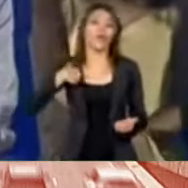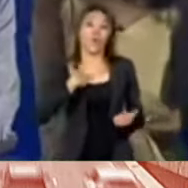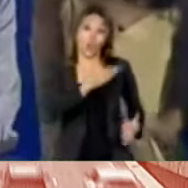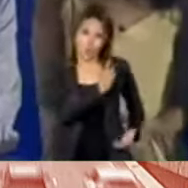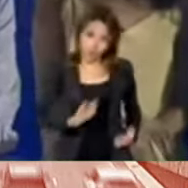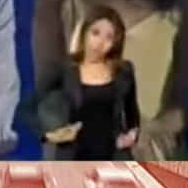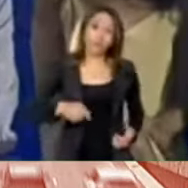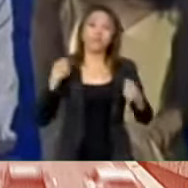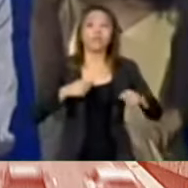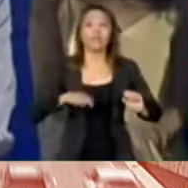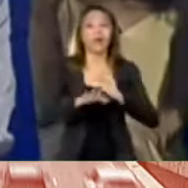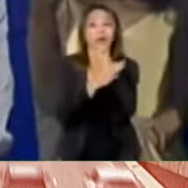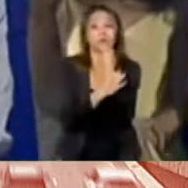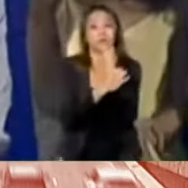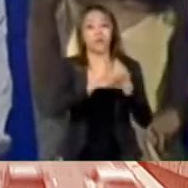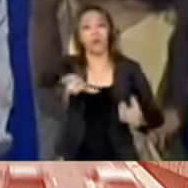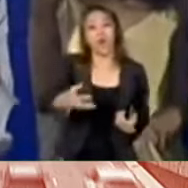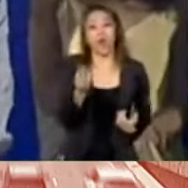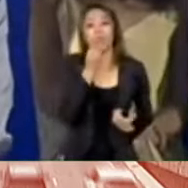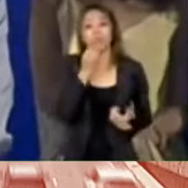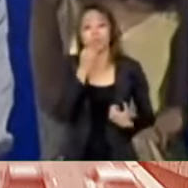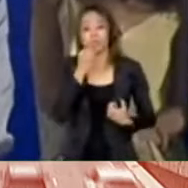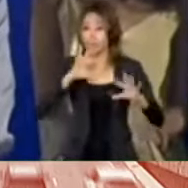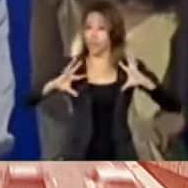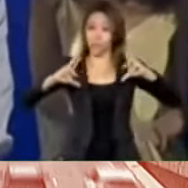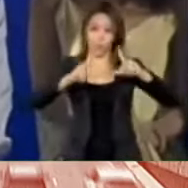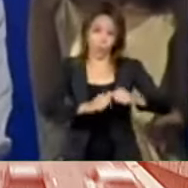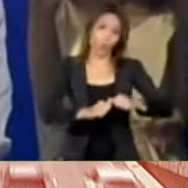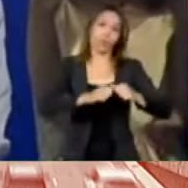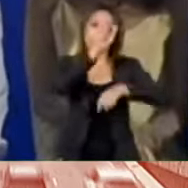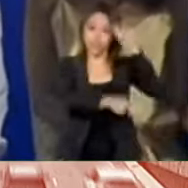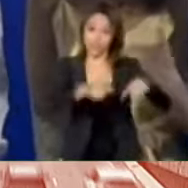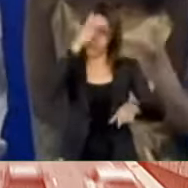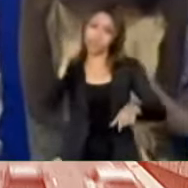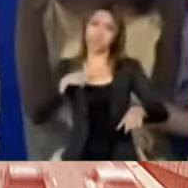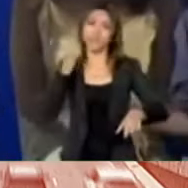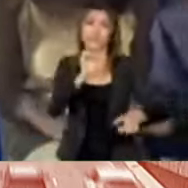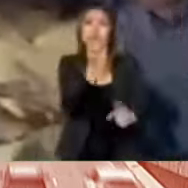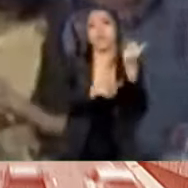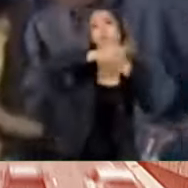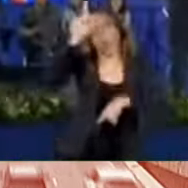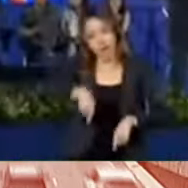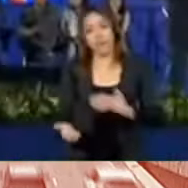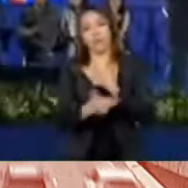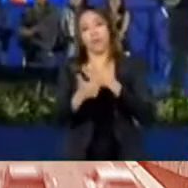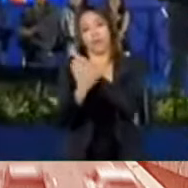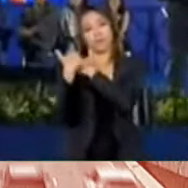muita tensão. A deputada Bia, lá de Minas, deputada estadual do PT, já está entrando com um pedido de investigação,